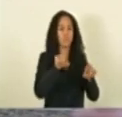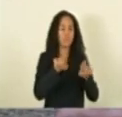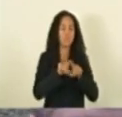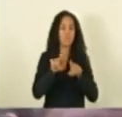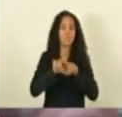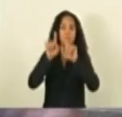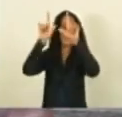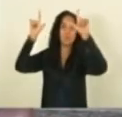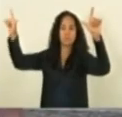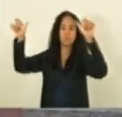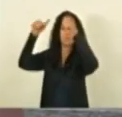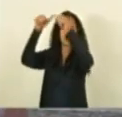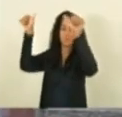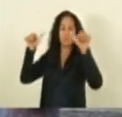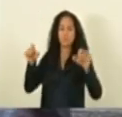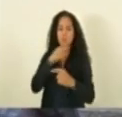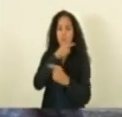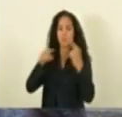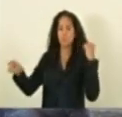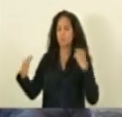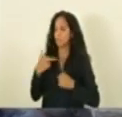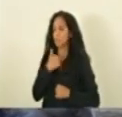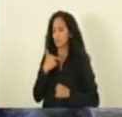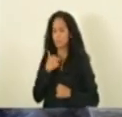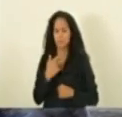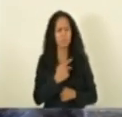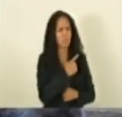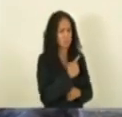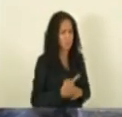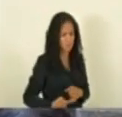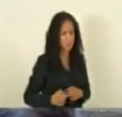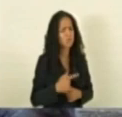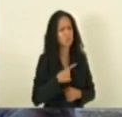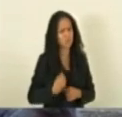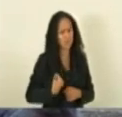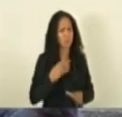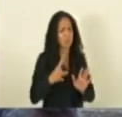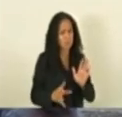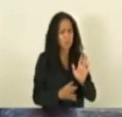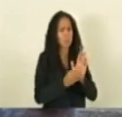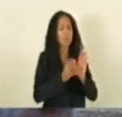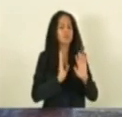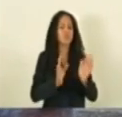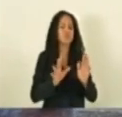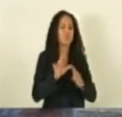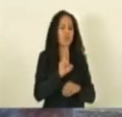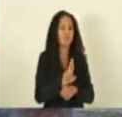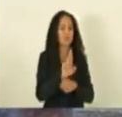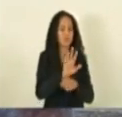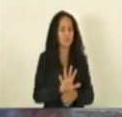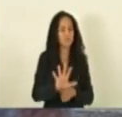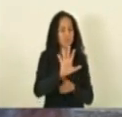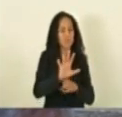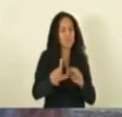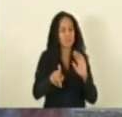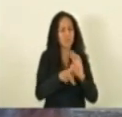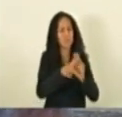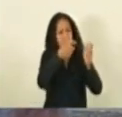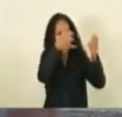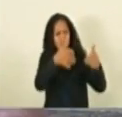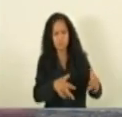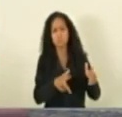logradouros públicos. Senhor presidente, existe até uma emenda sugerida pela Procuradoria nessa